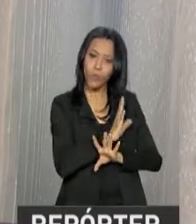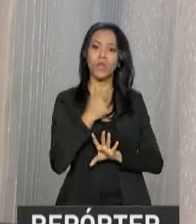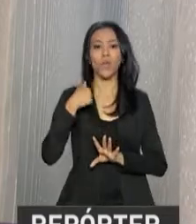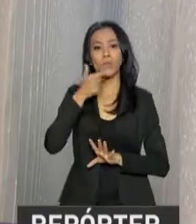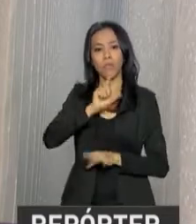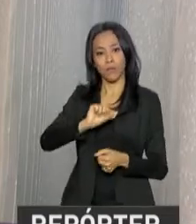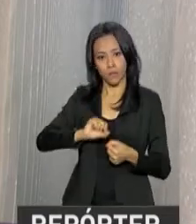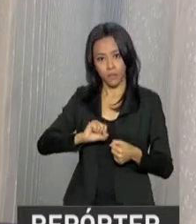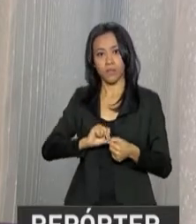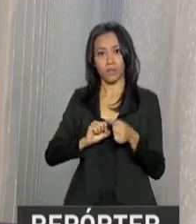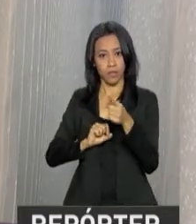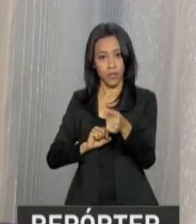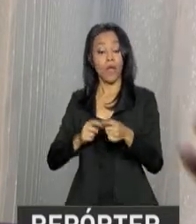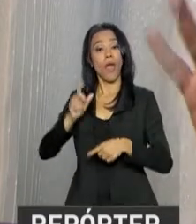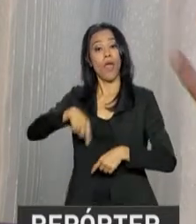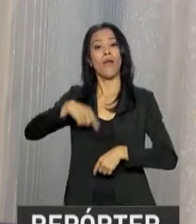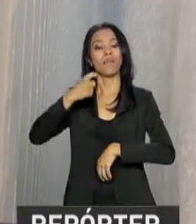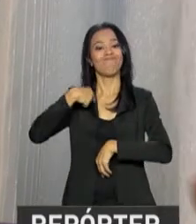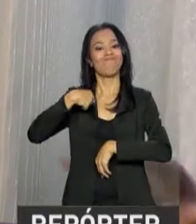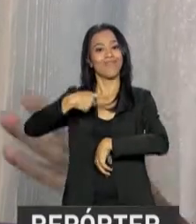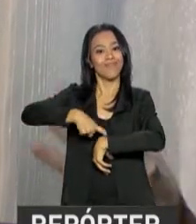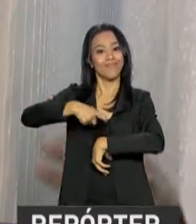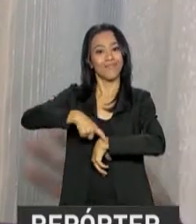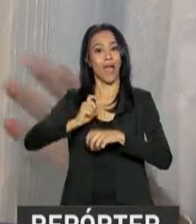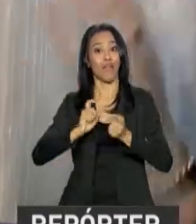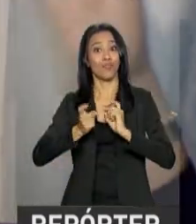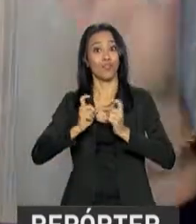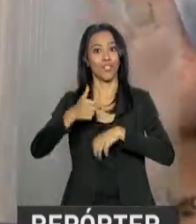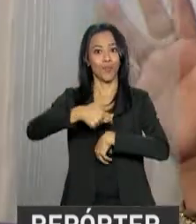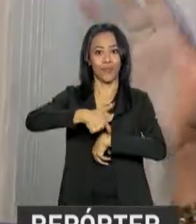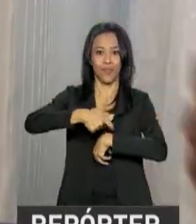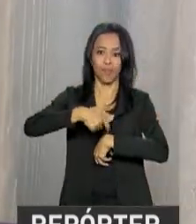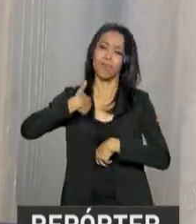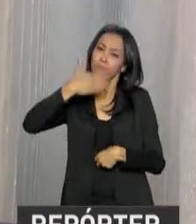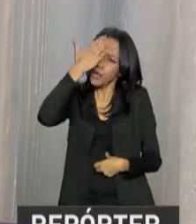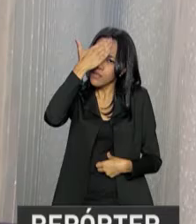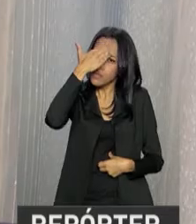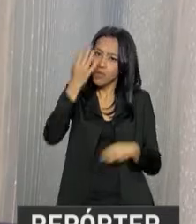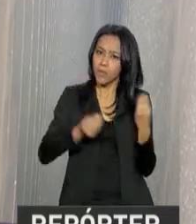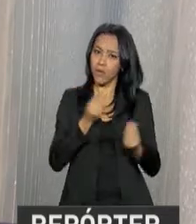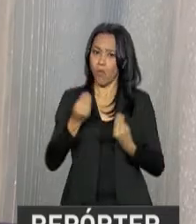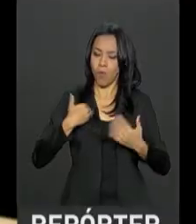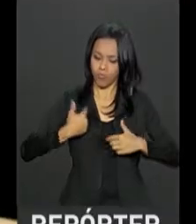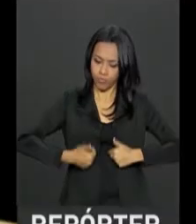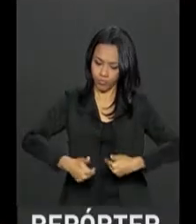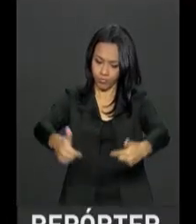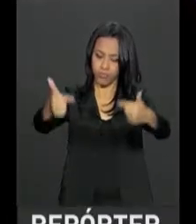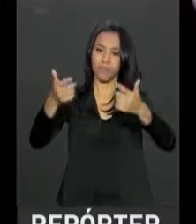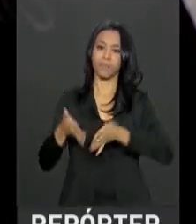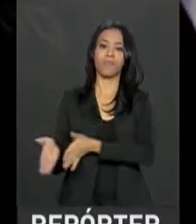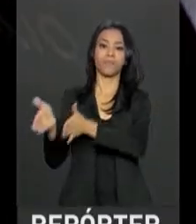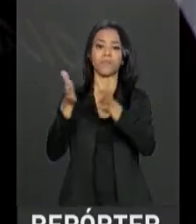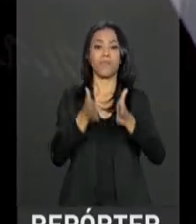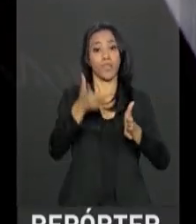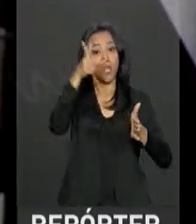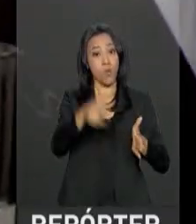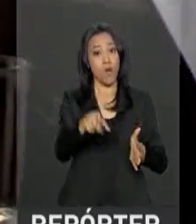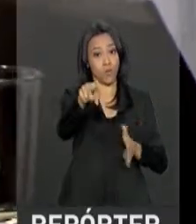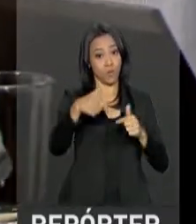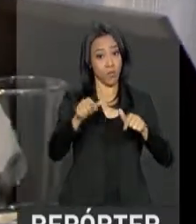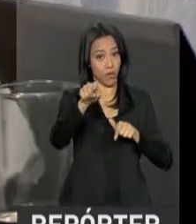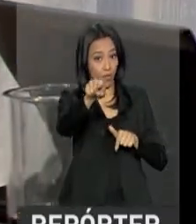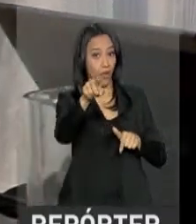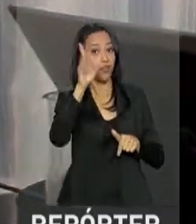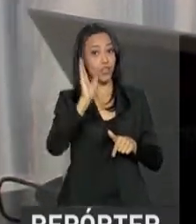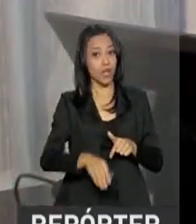em administrar o tempo tem que caminhar junto pra você crê sendo pensados trabalhos como de deborah foram